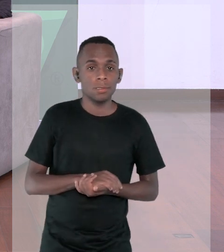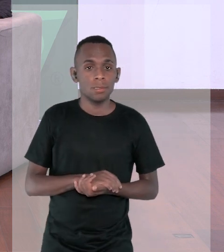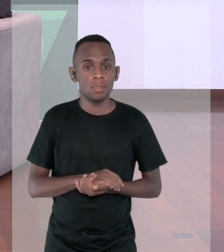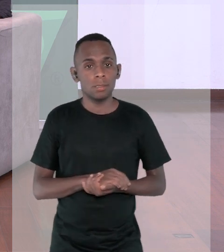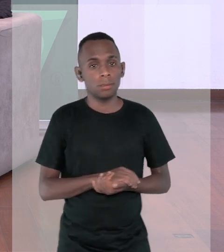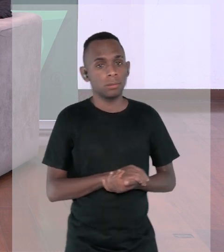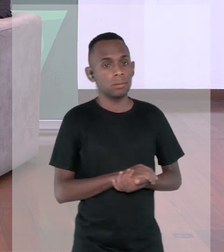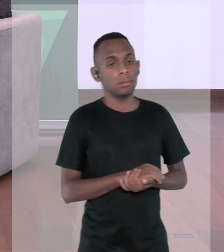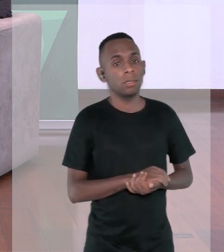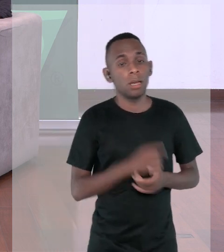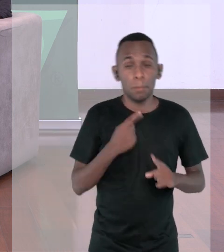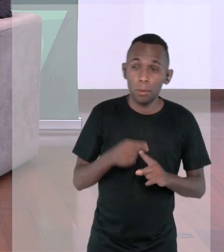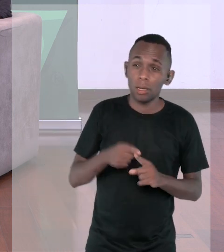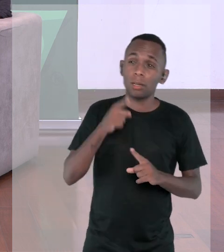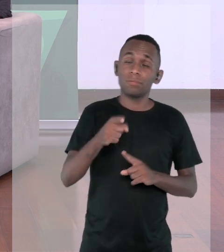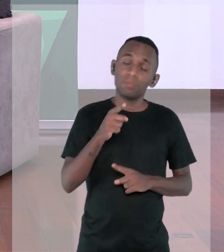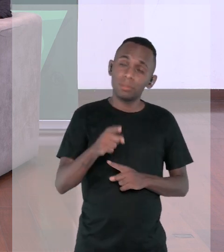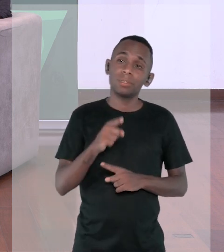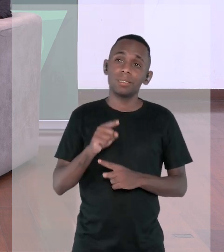porque quando você é insurgente num mundo